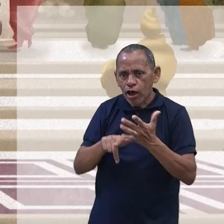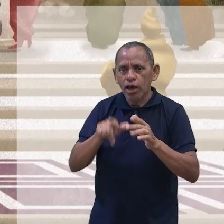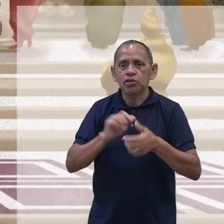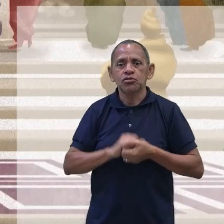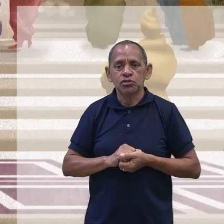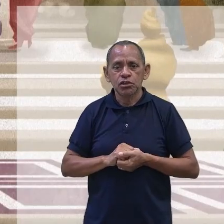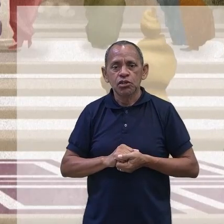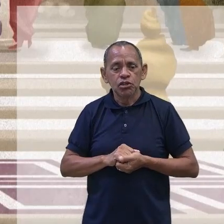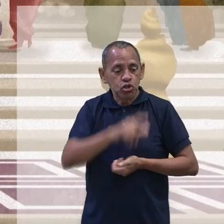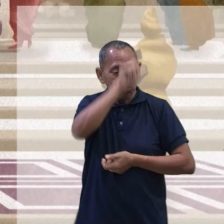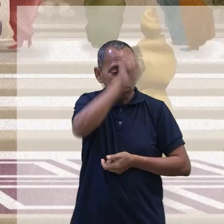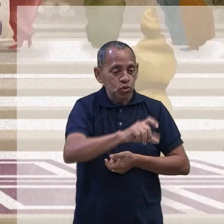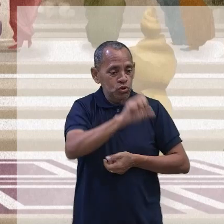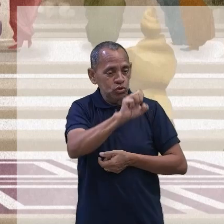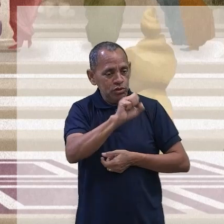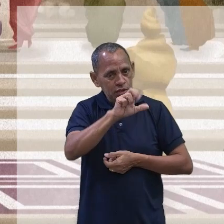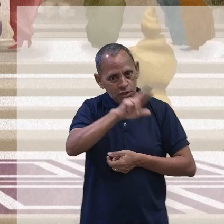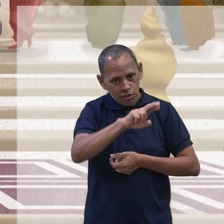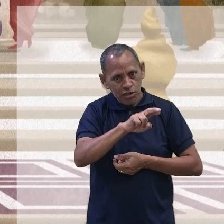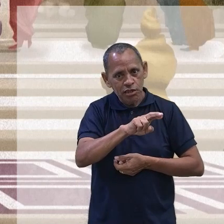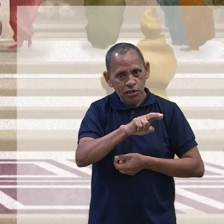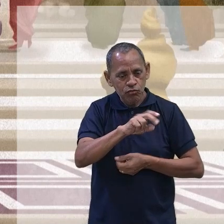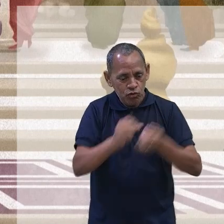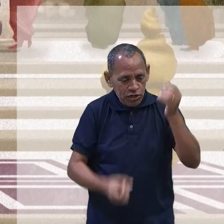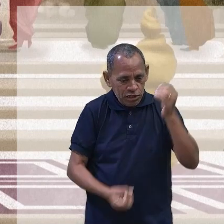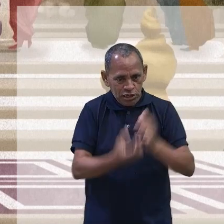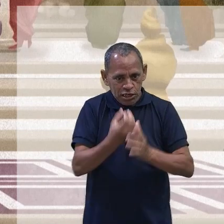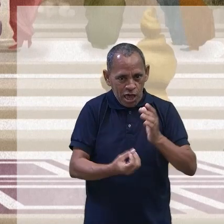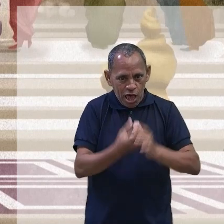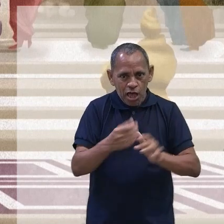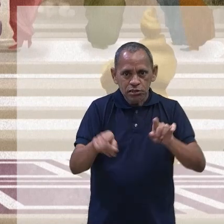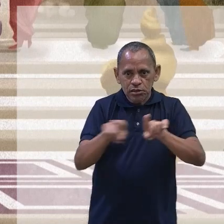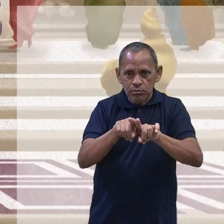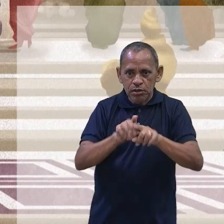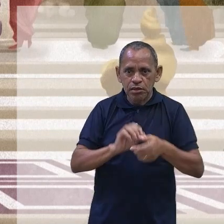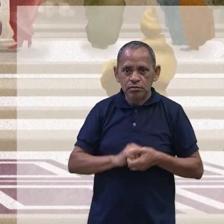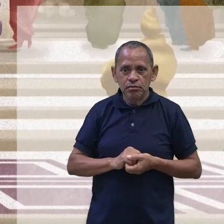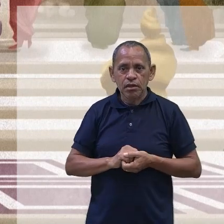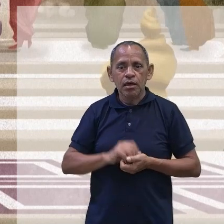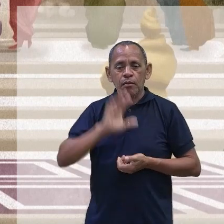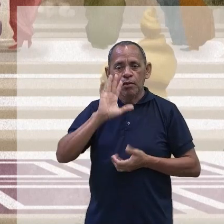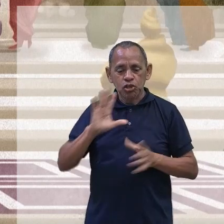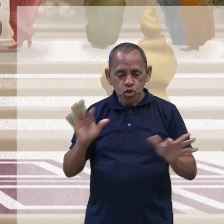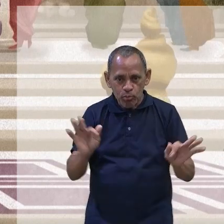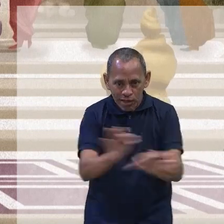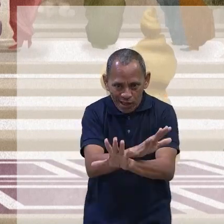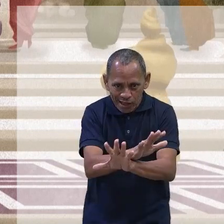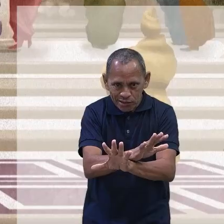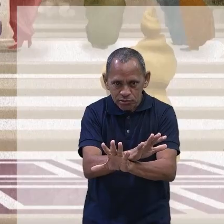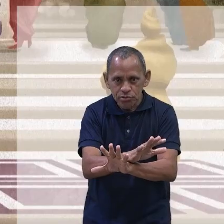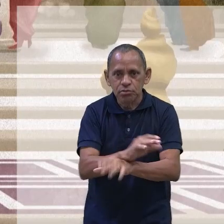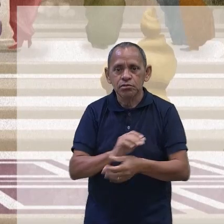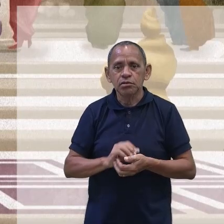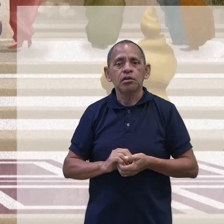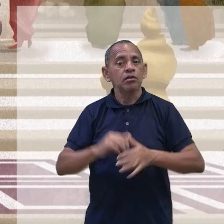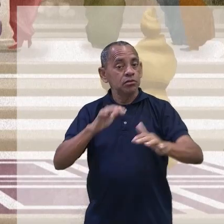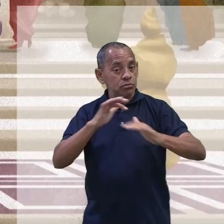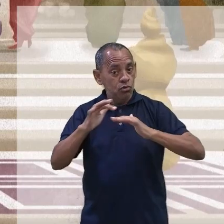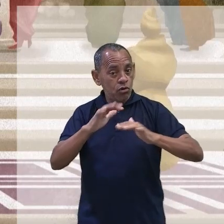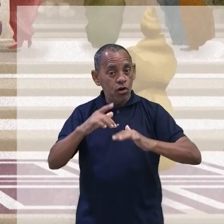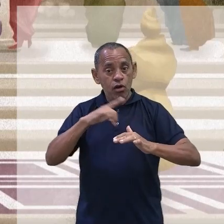que o ser é incriado e indelével, pois completo é, imóvel e